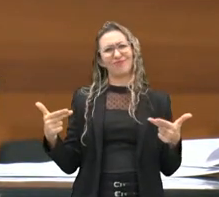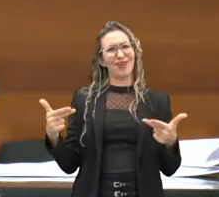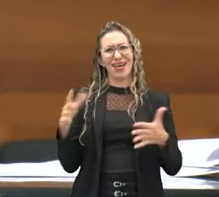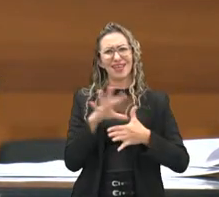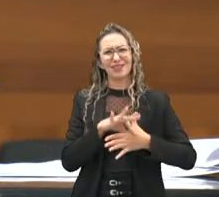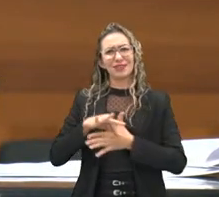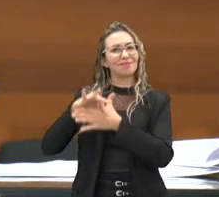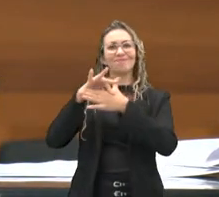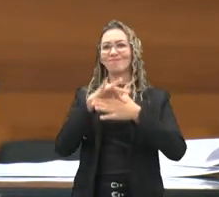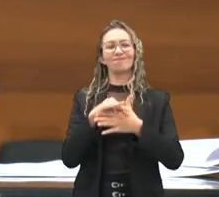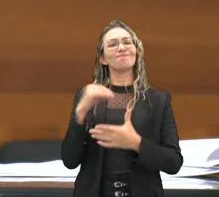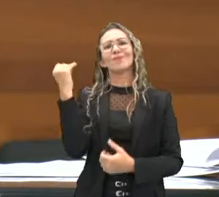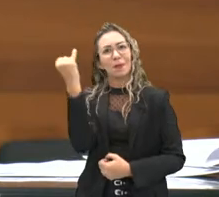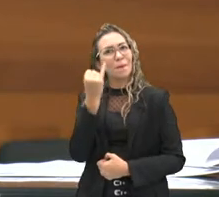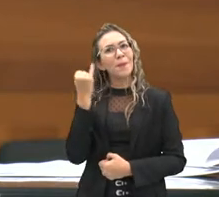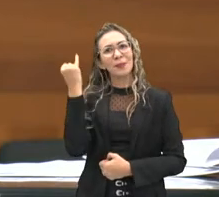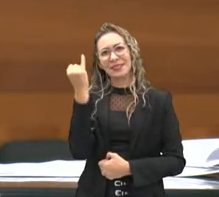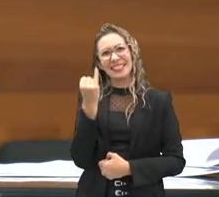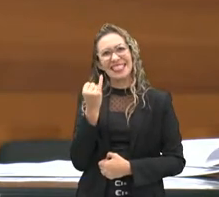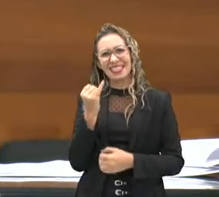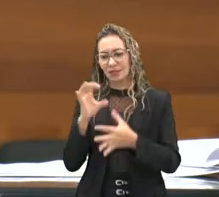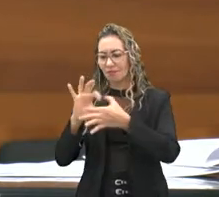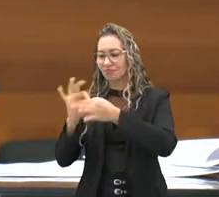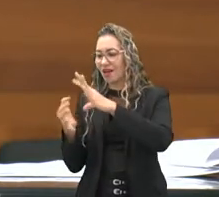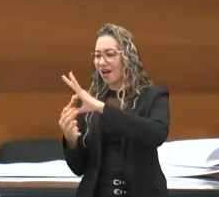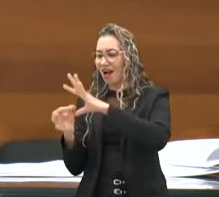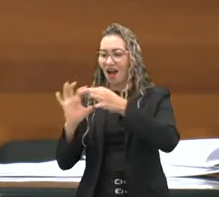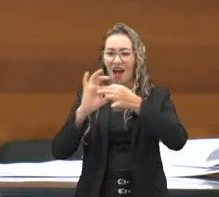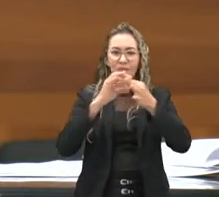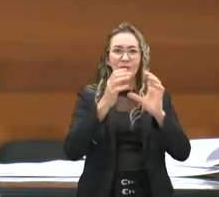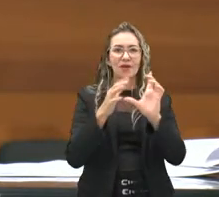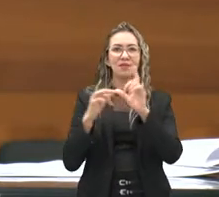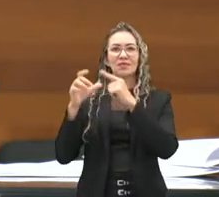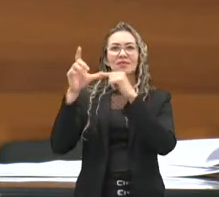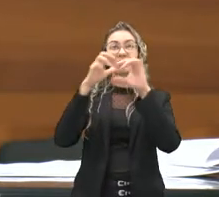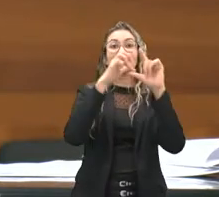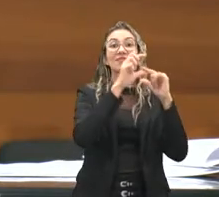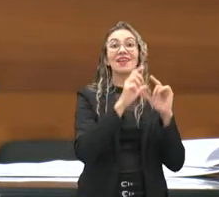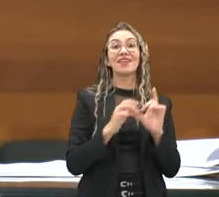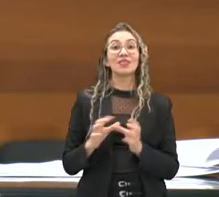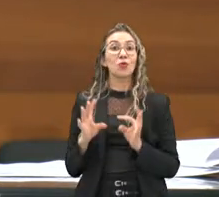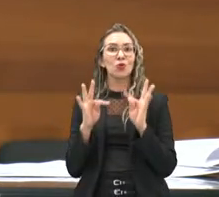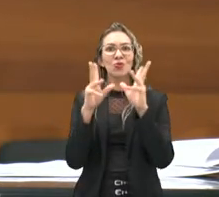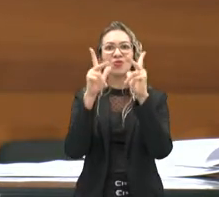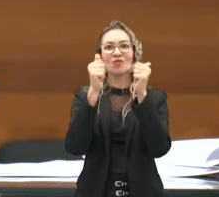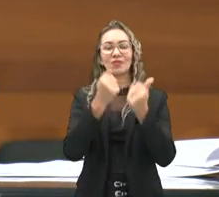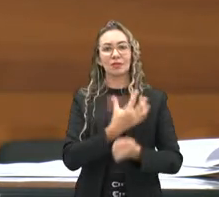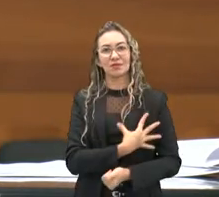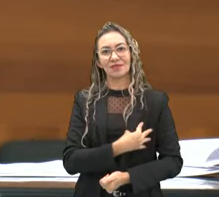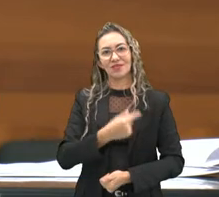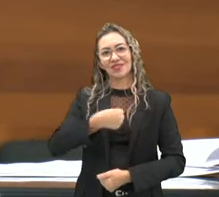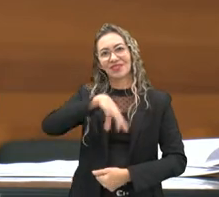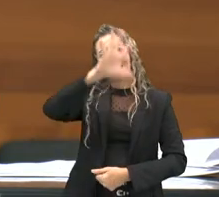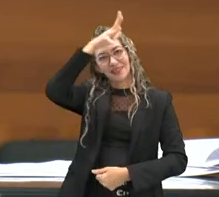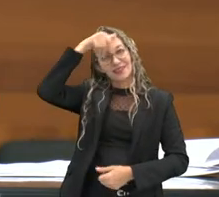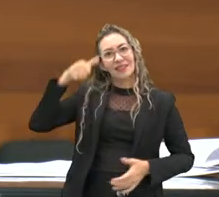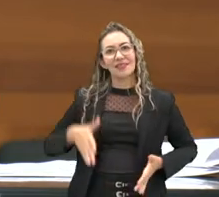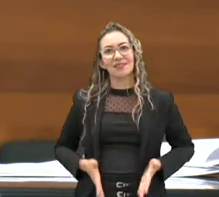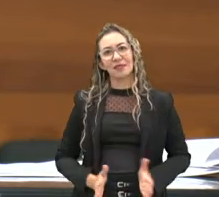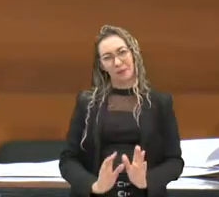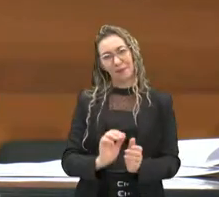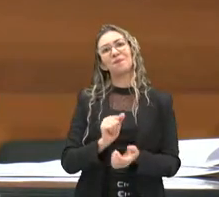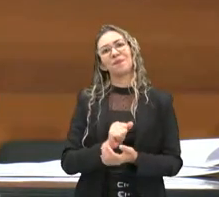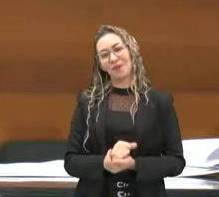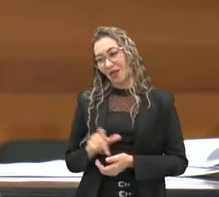líderes, forma a constelação dos filhos de Mato Grosso que muito fizeram pela nossa terra, desde